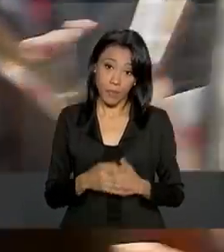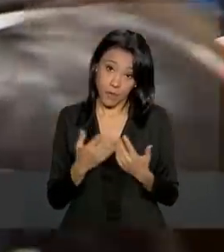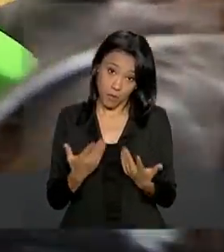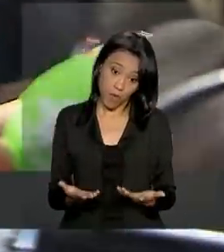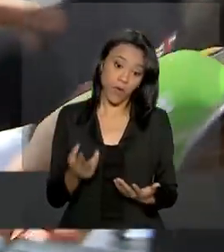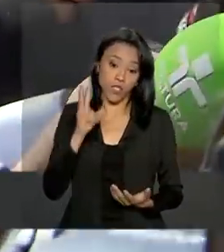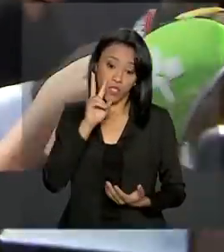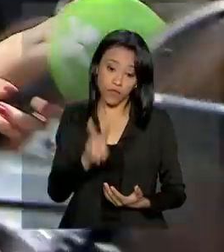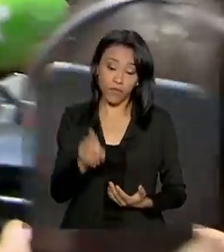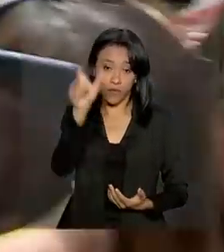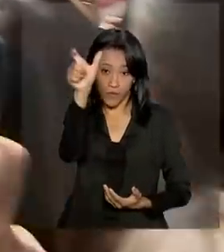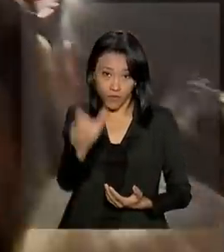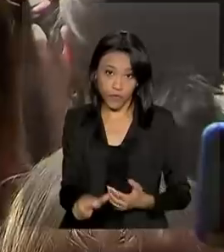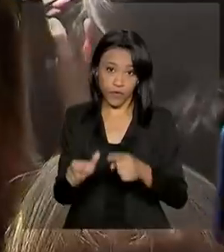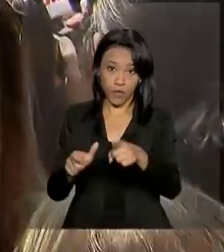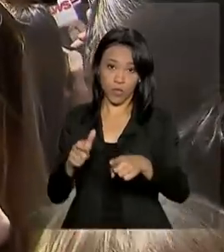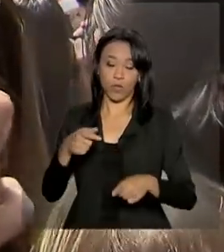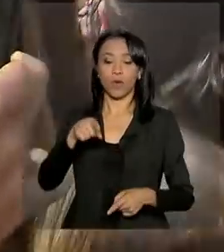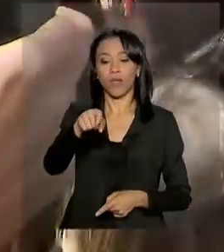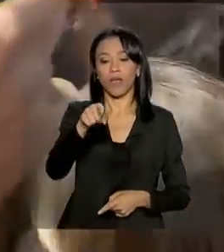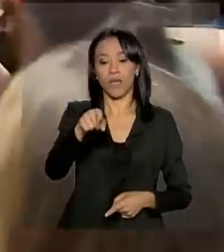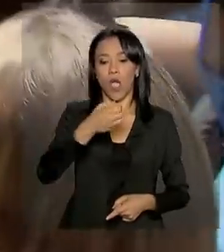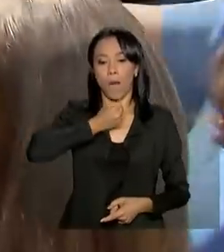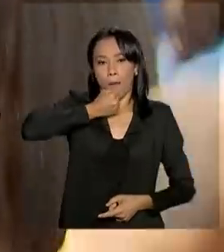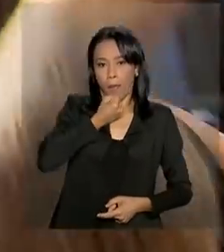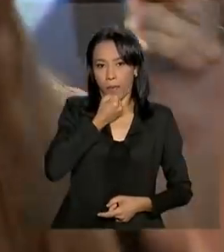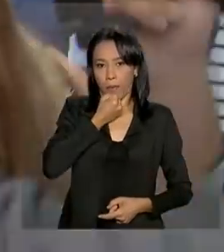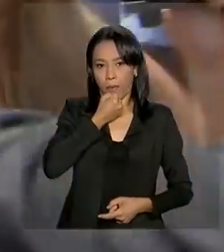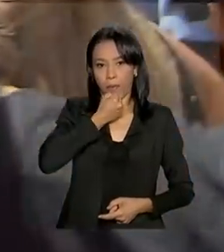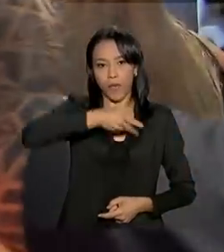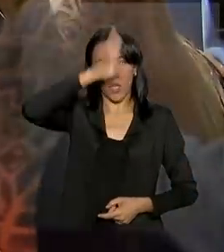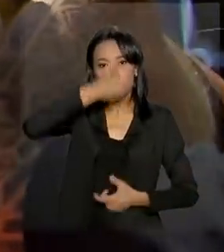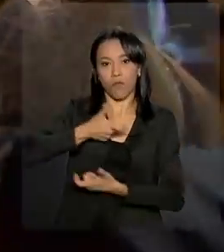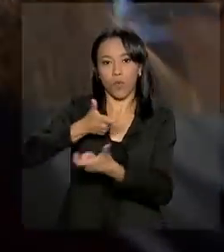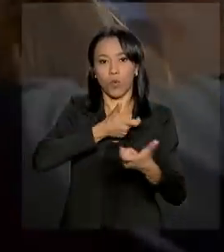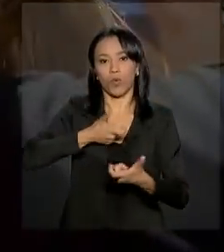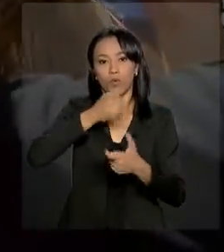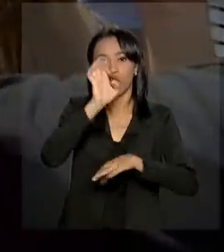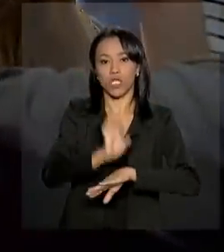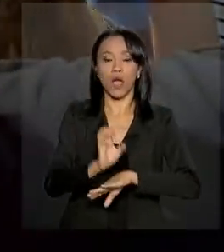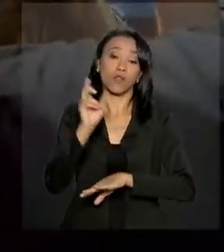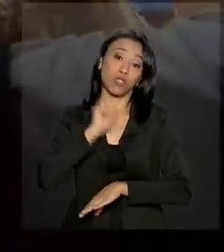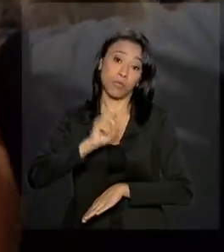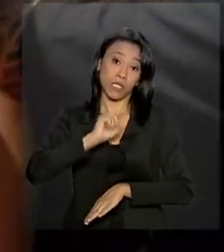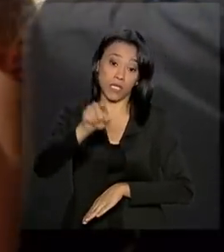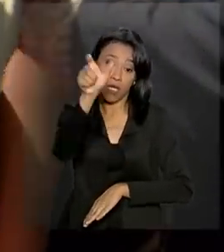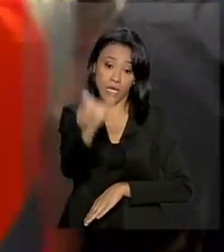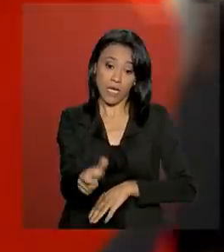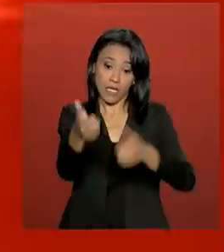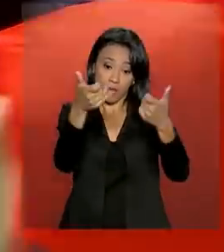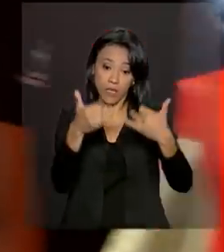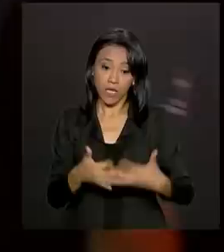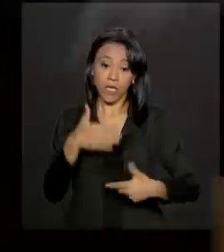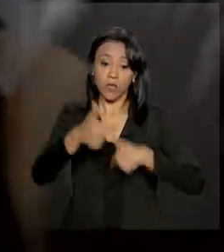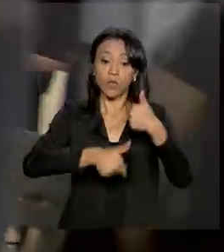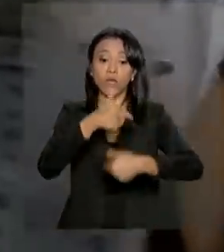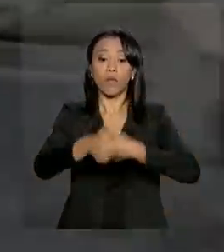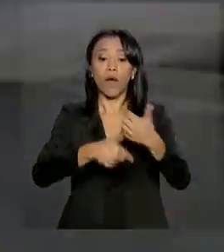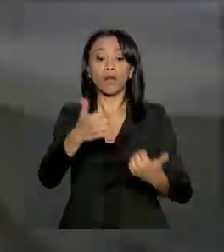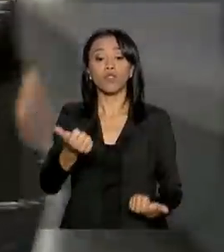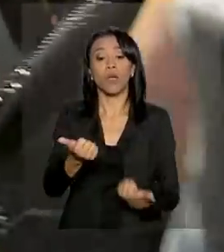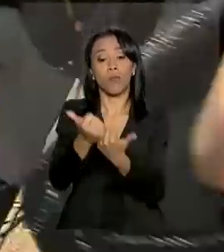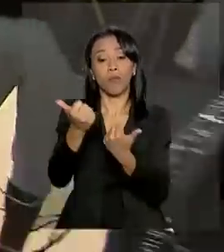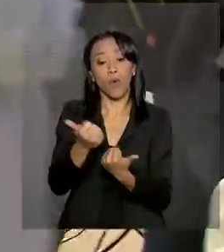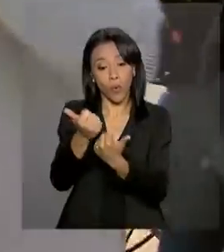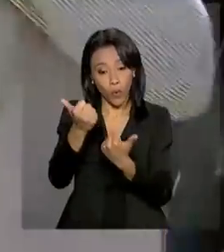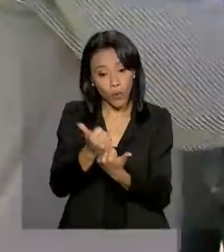tenente Pedro Ayara, porta-voz do Corpo de Bombeiros Militar de Minas Gerais, falando sobre o trabalho de cooperação